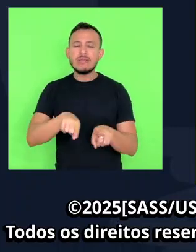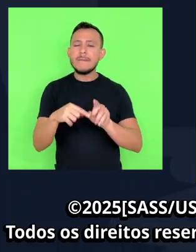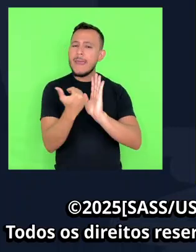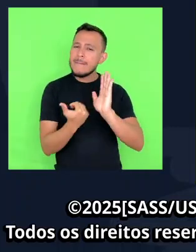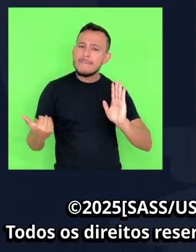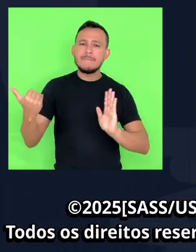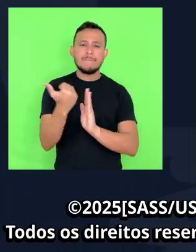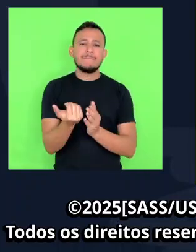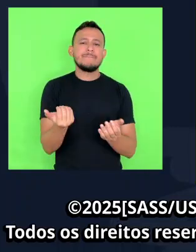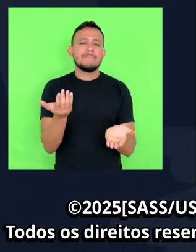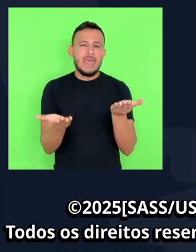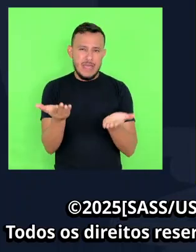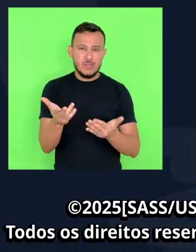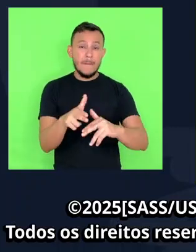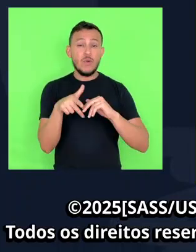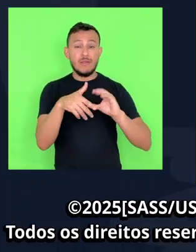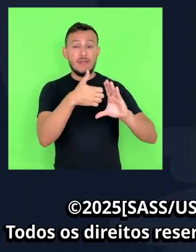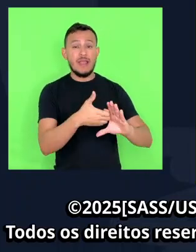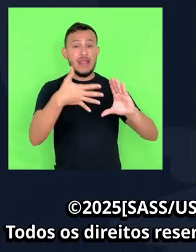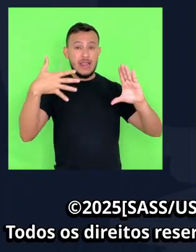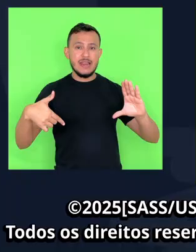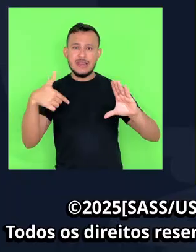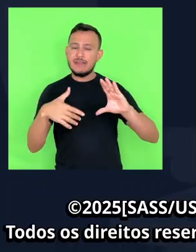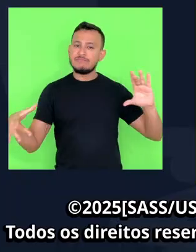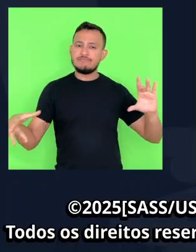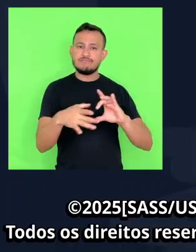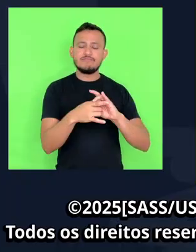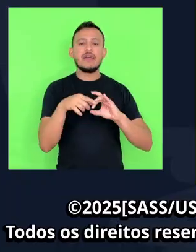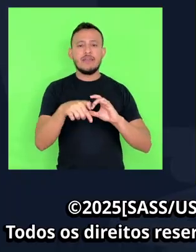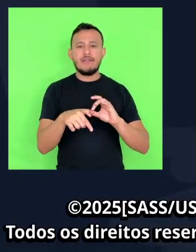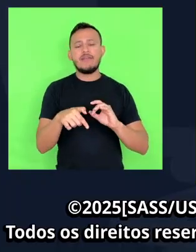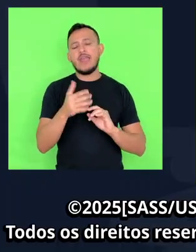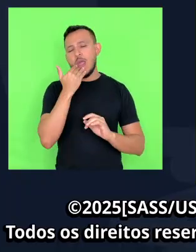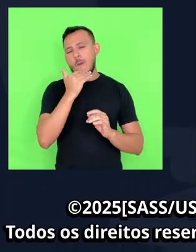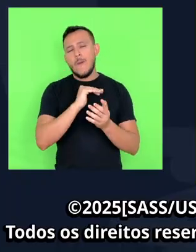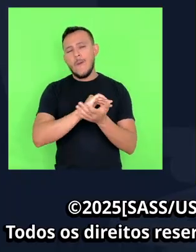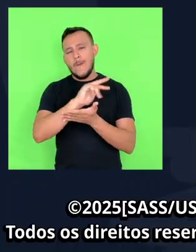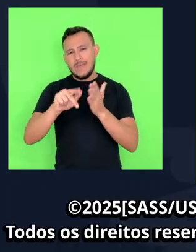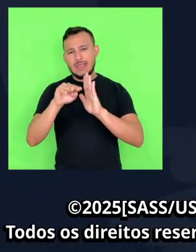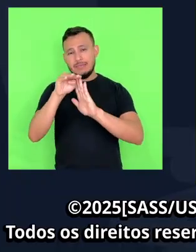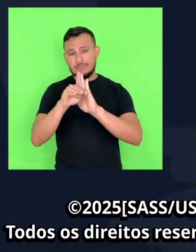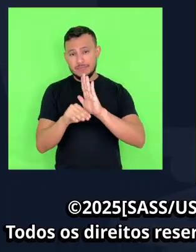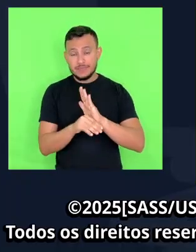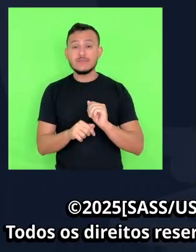inclusive excesso de peso, por essas características dessa dieta. Excesso de peso conduz à